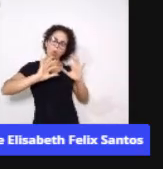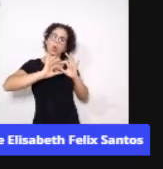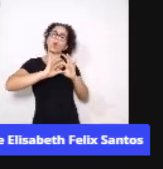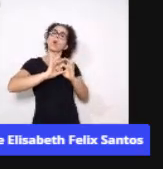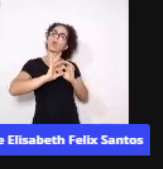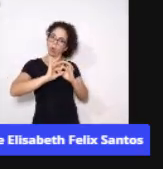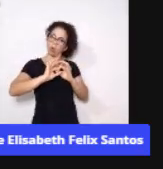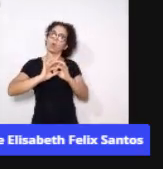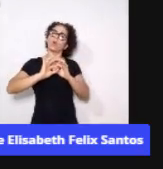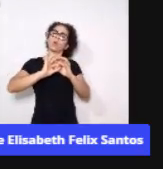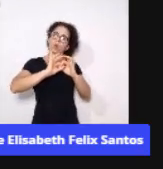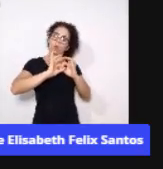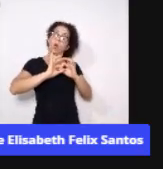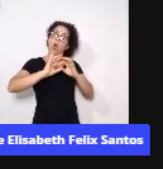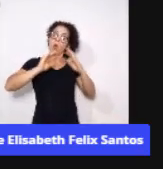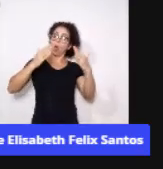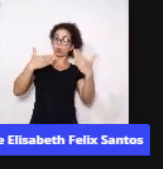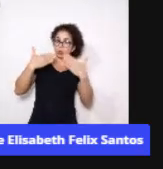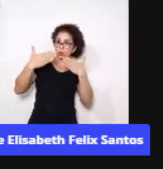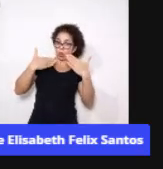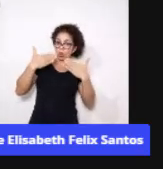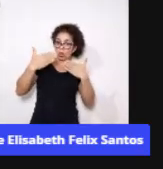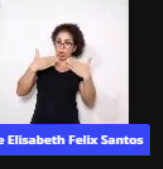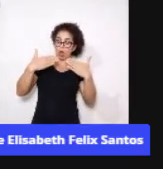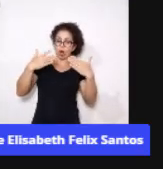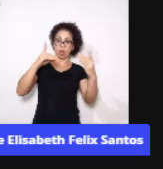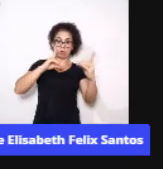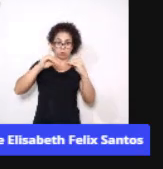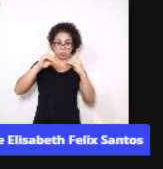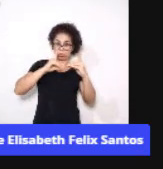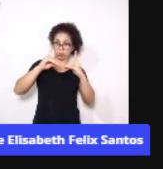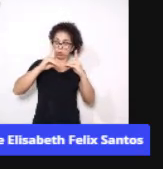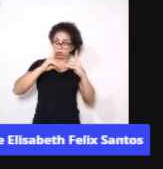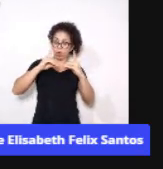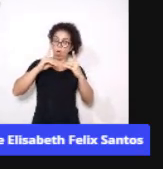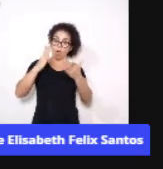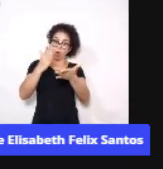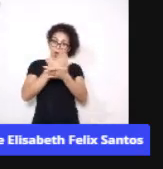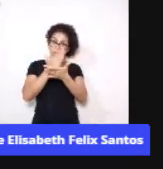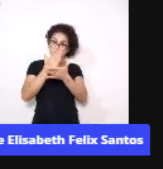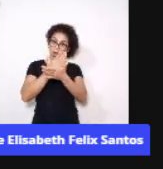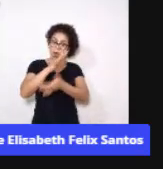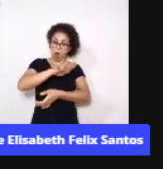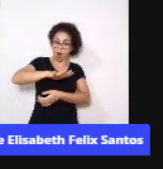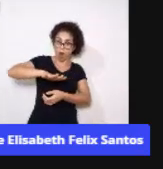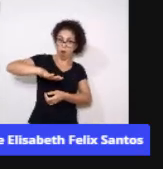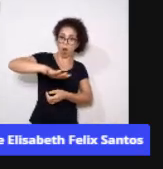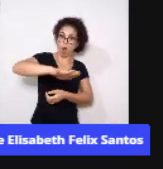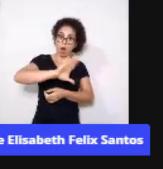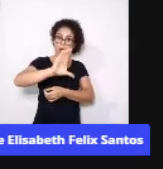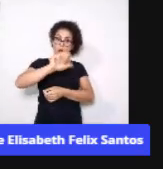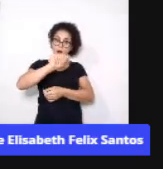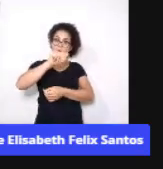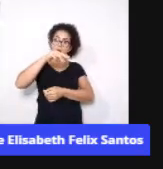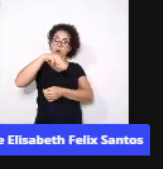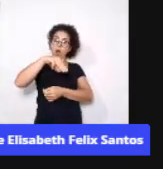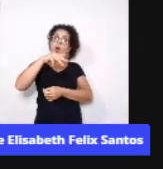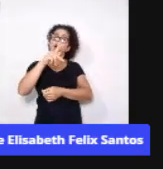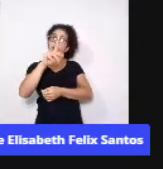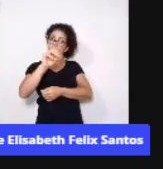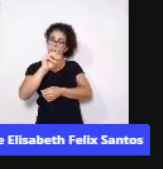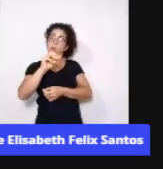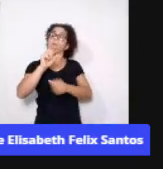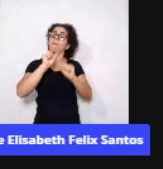diálogo. E o caderno de campo ele pode contribuir como uma ferramenta necessária para auxiliar